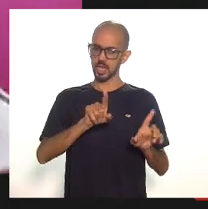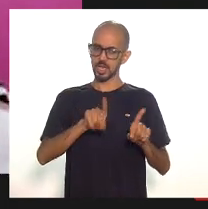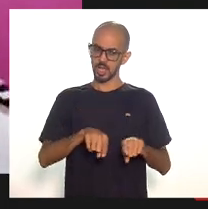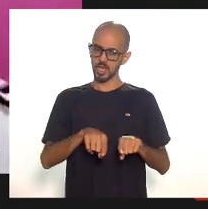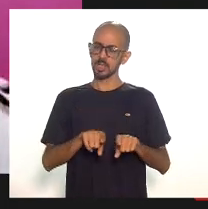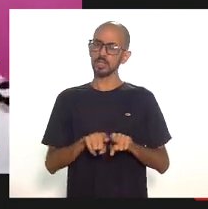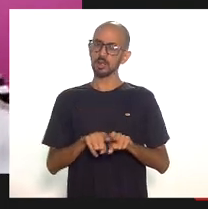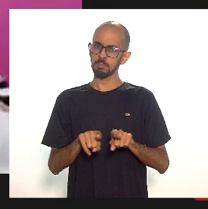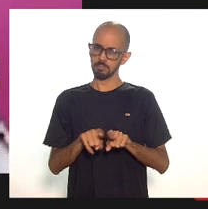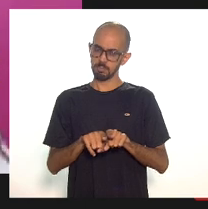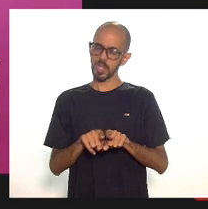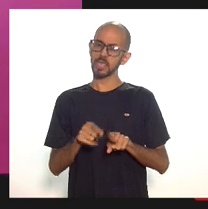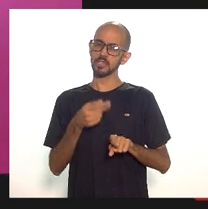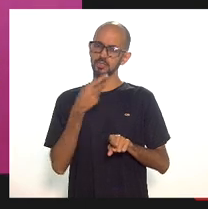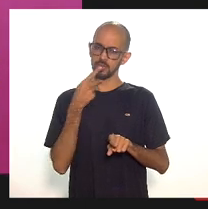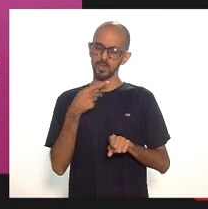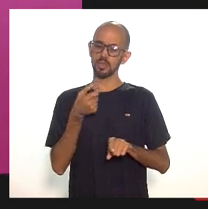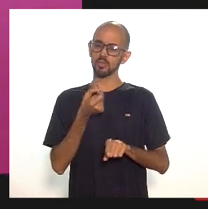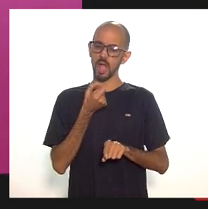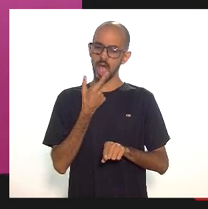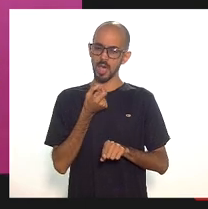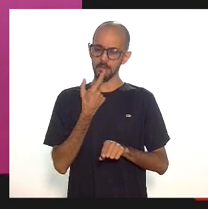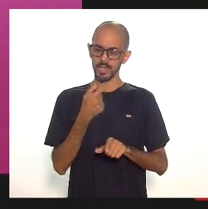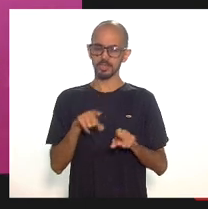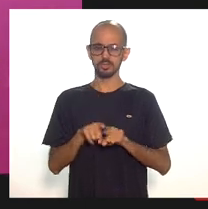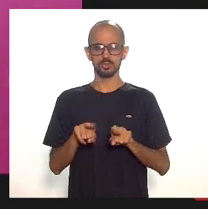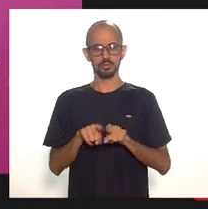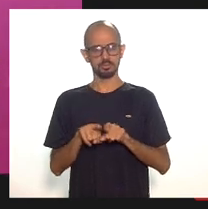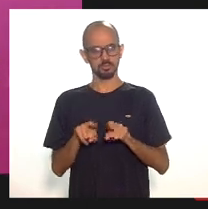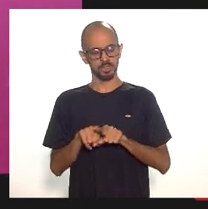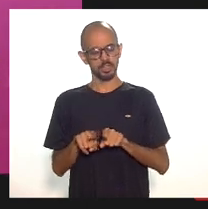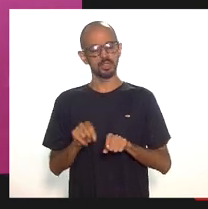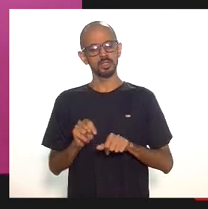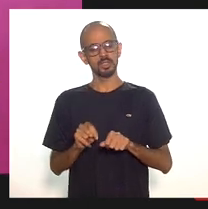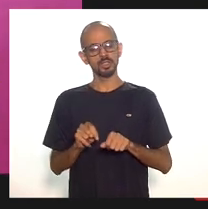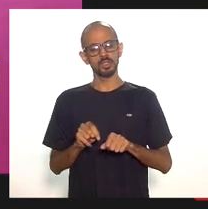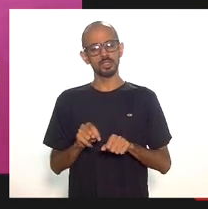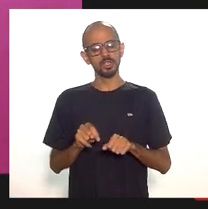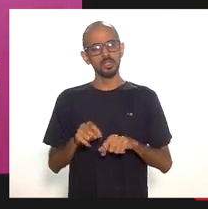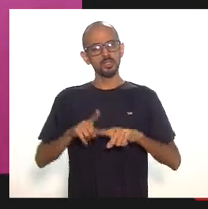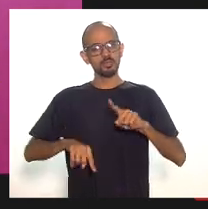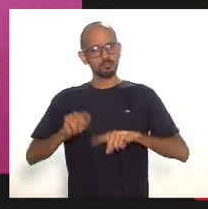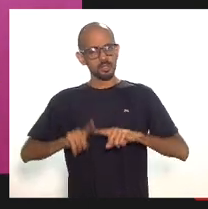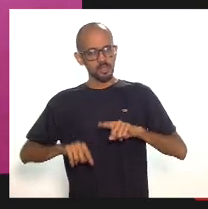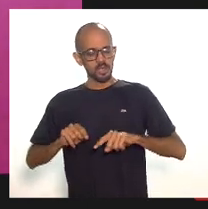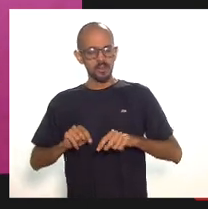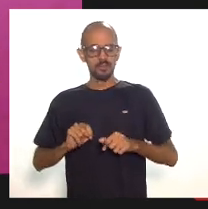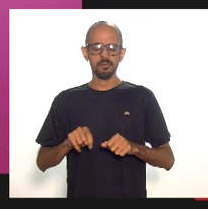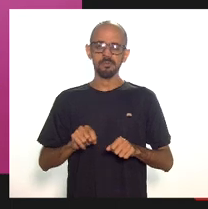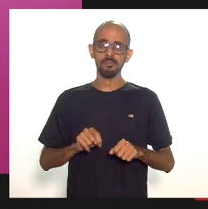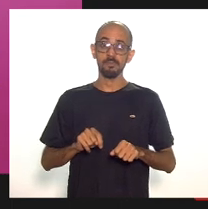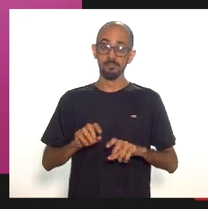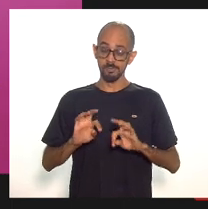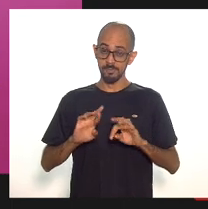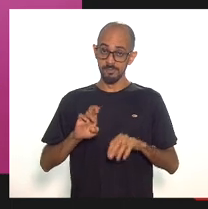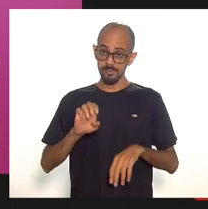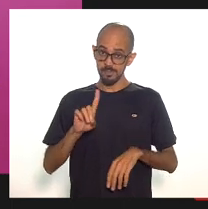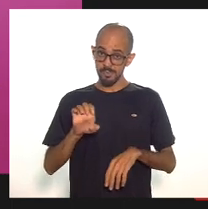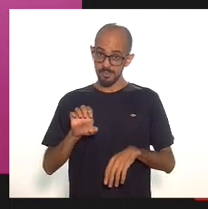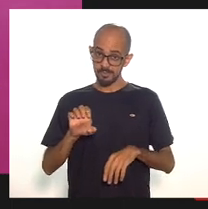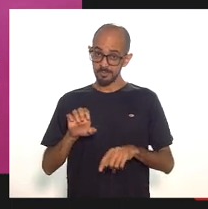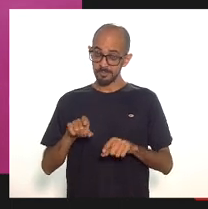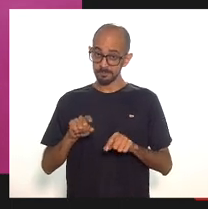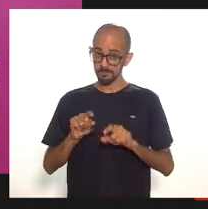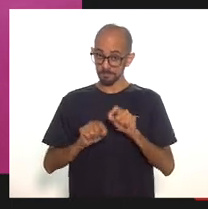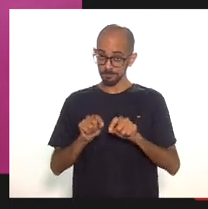está abordando a questão da medicação, a questão dos insumos, E que essa rede, como também já foi